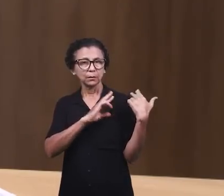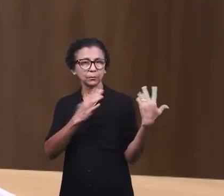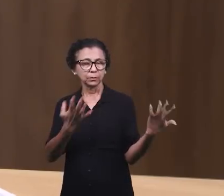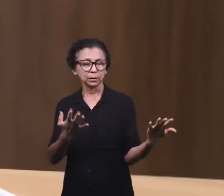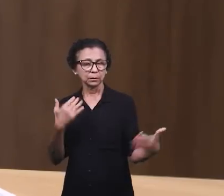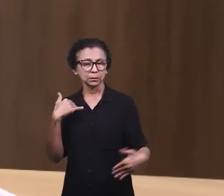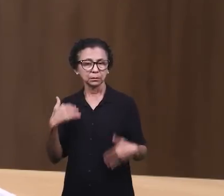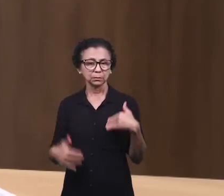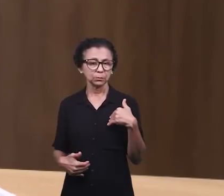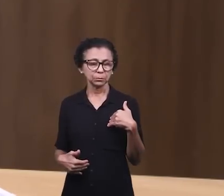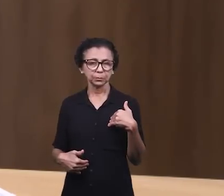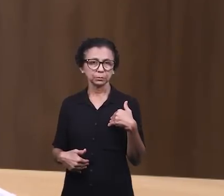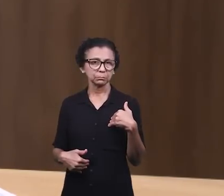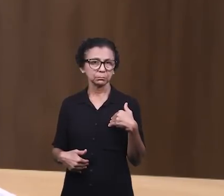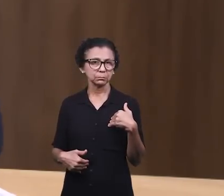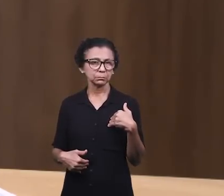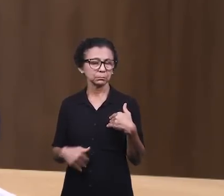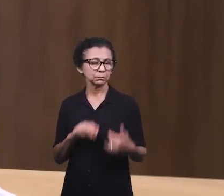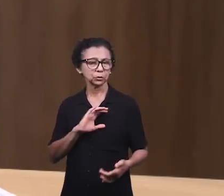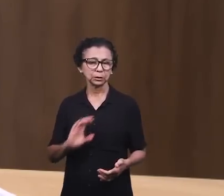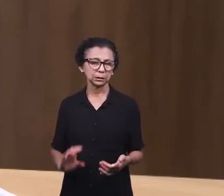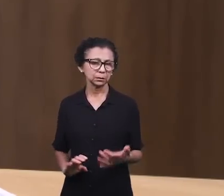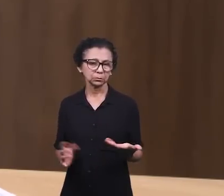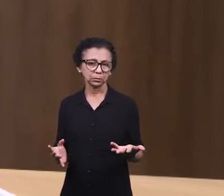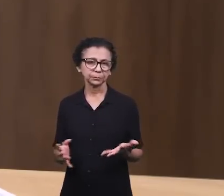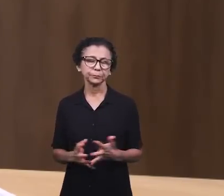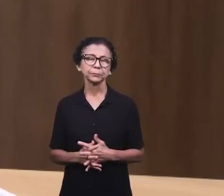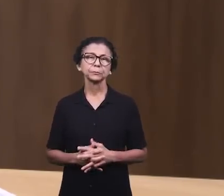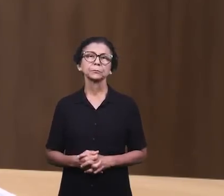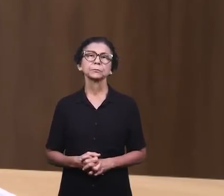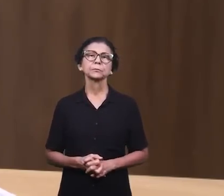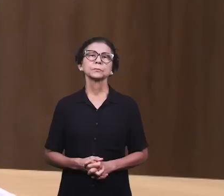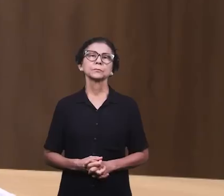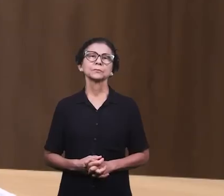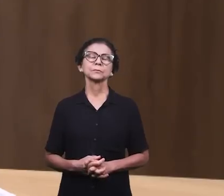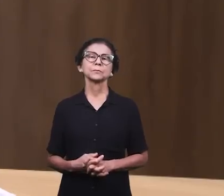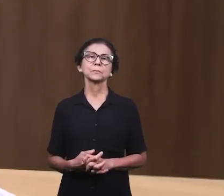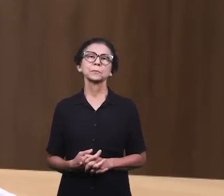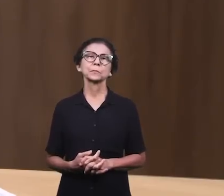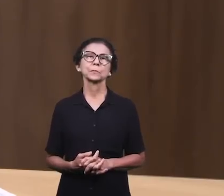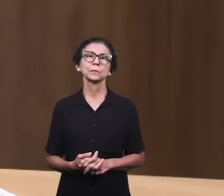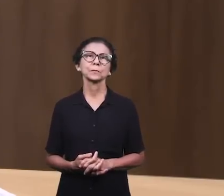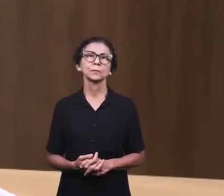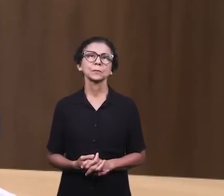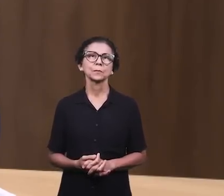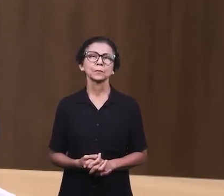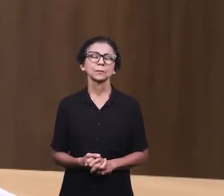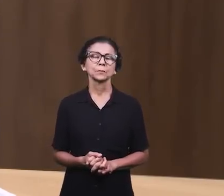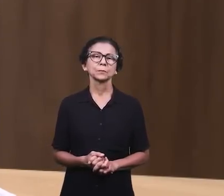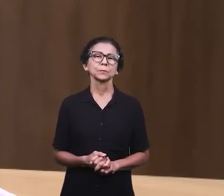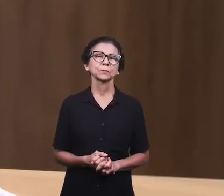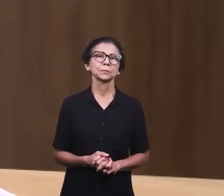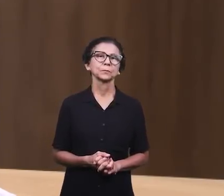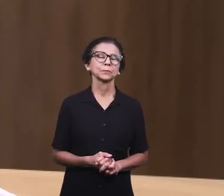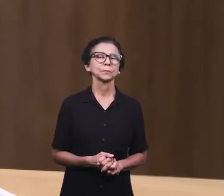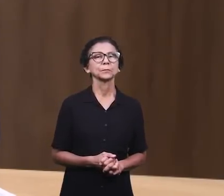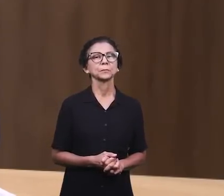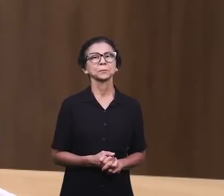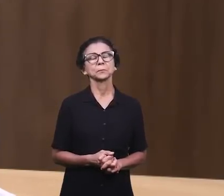dizer, a mesma genética, a mesma coisa e tal. Então você pega a igreja e divide a igreja